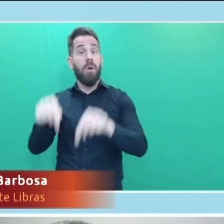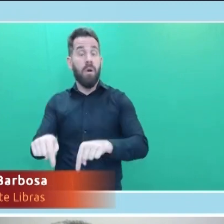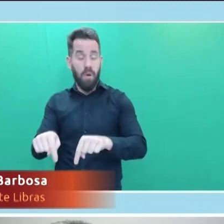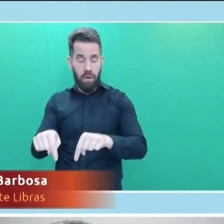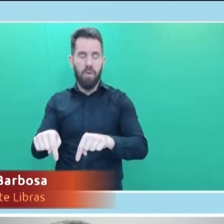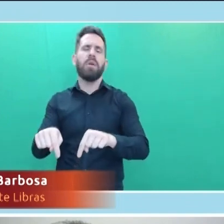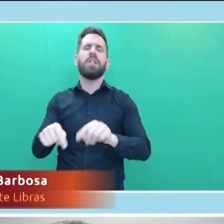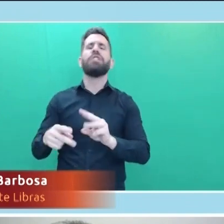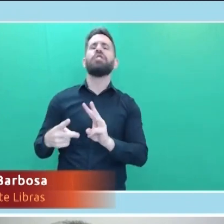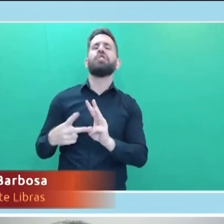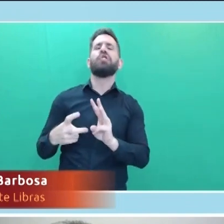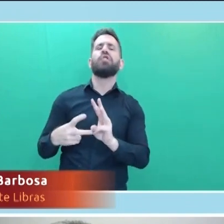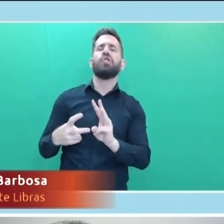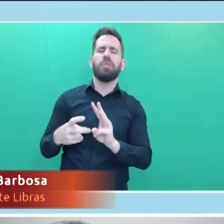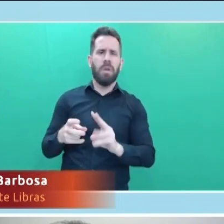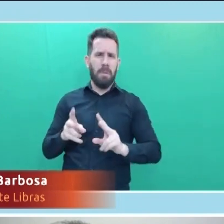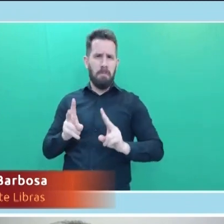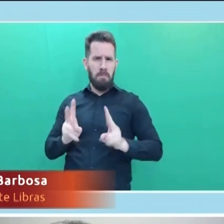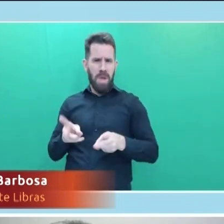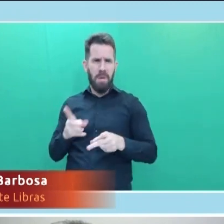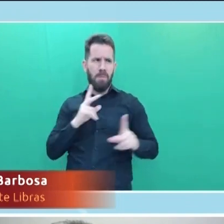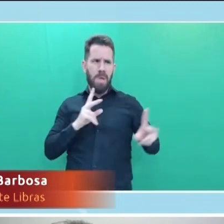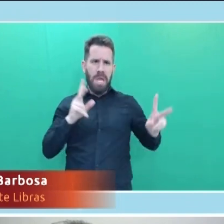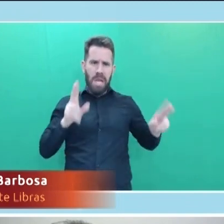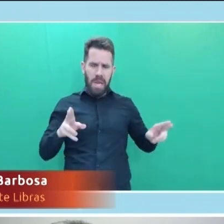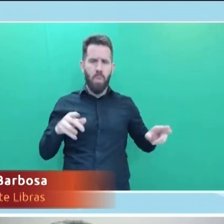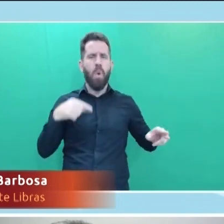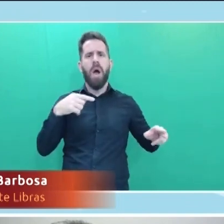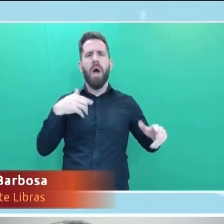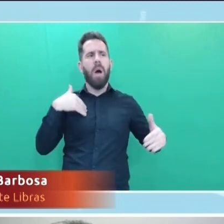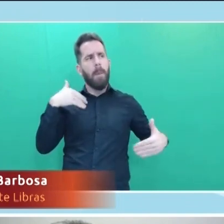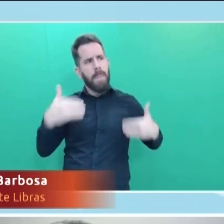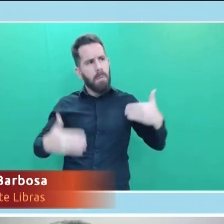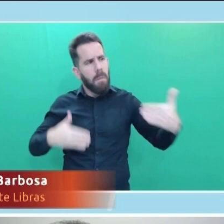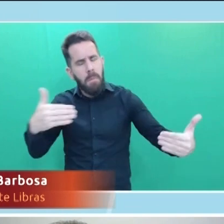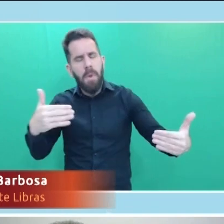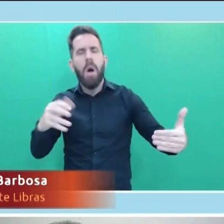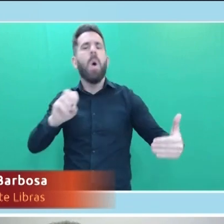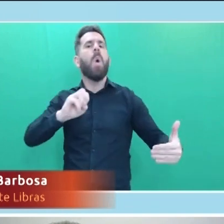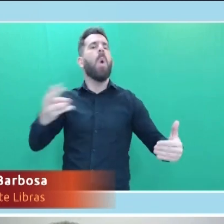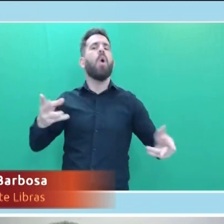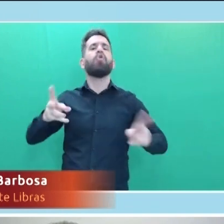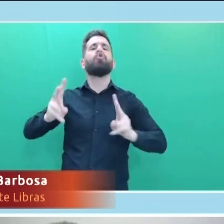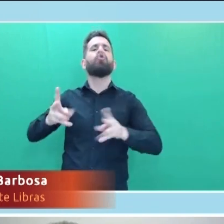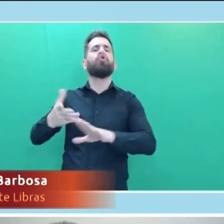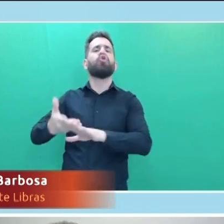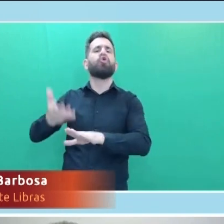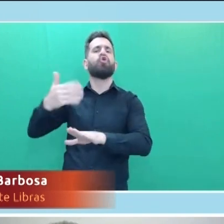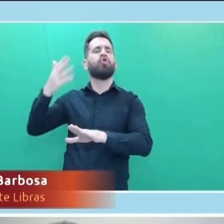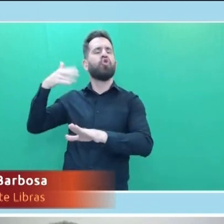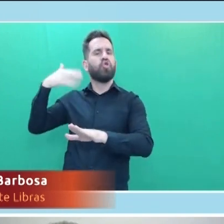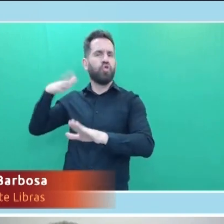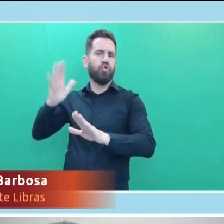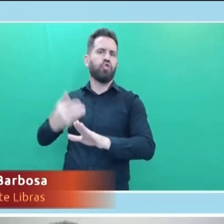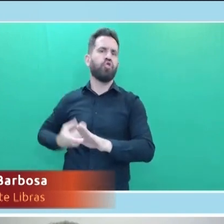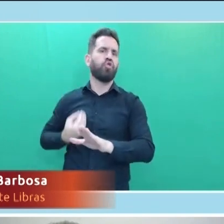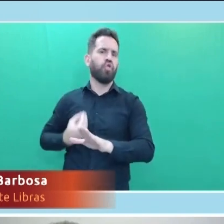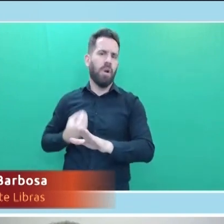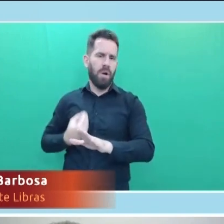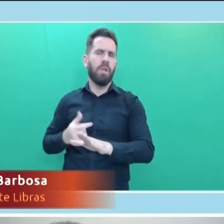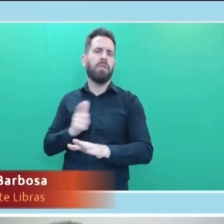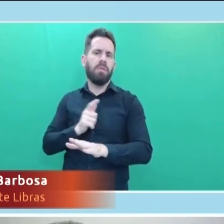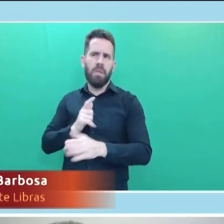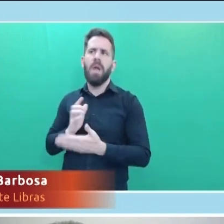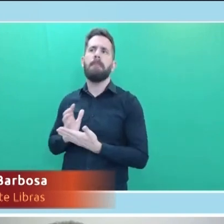movimento de fazer um censo específico ou foram computados os dados que já eram, né, trazidos, já eram compilados em